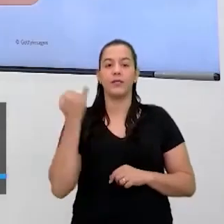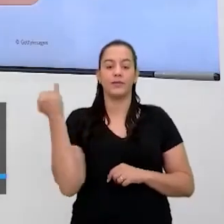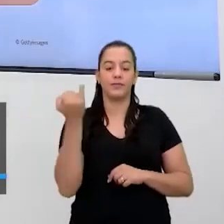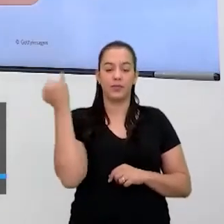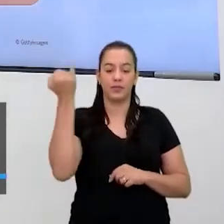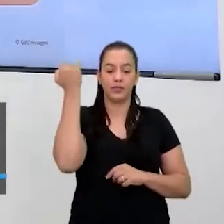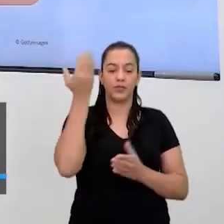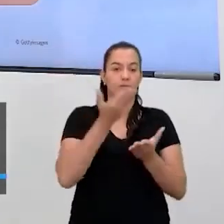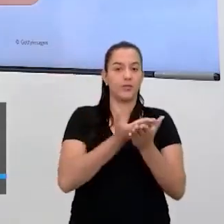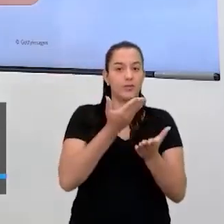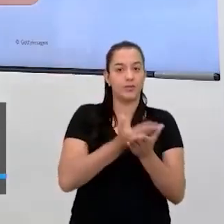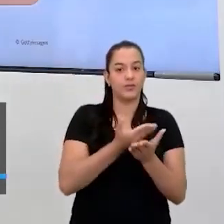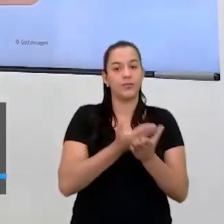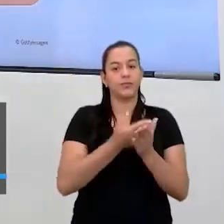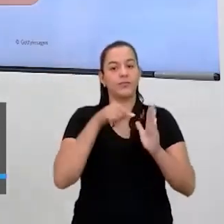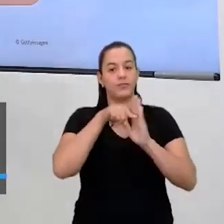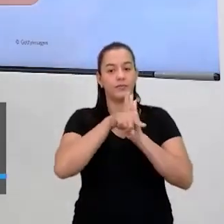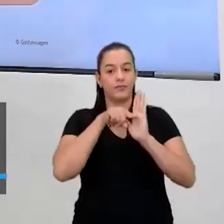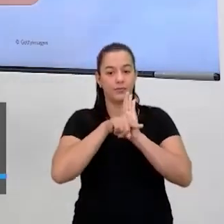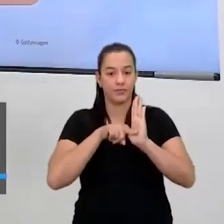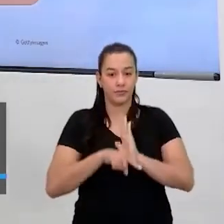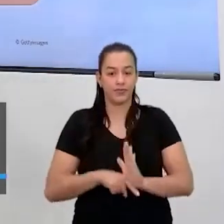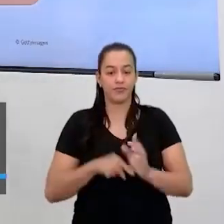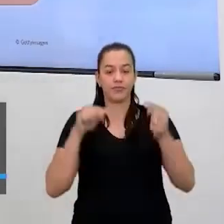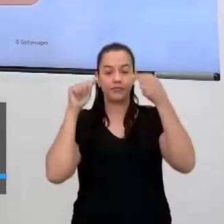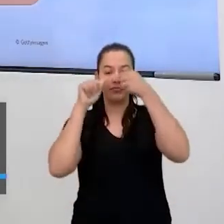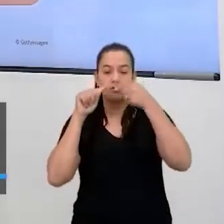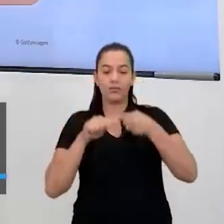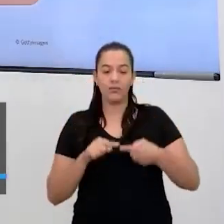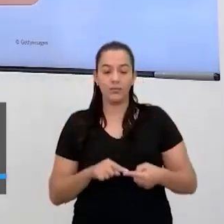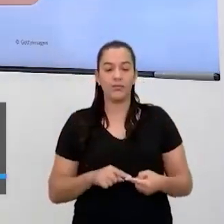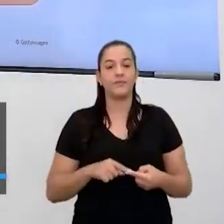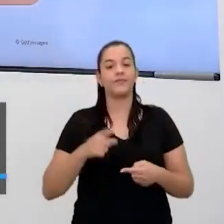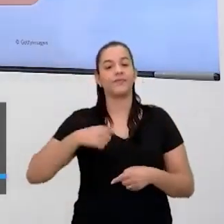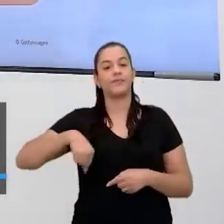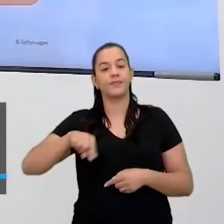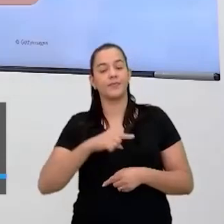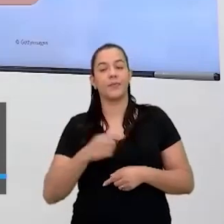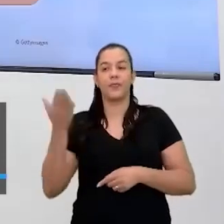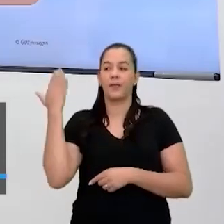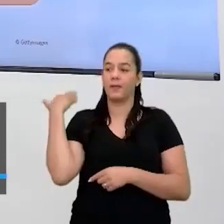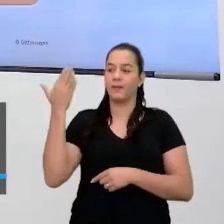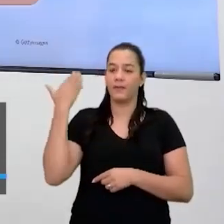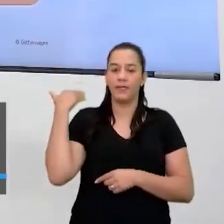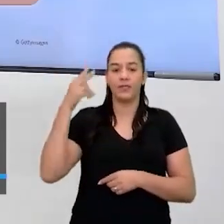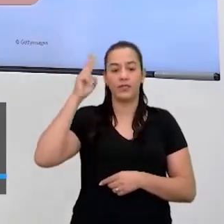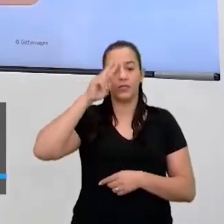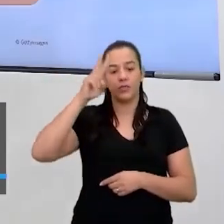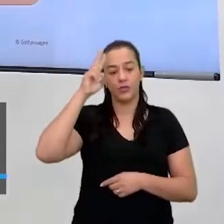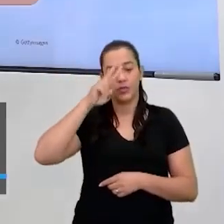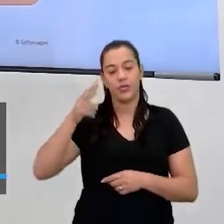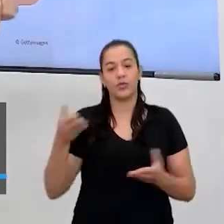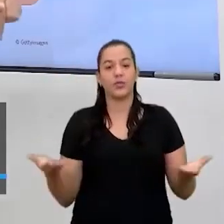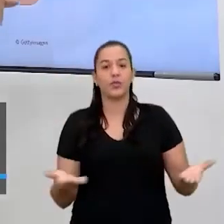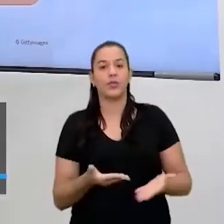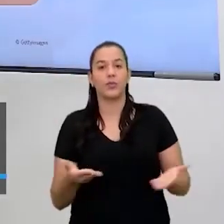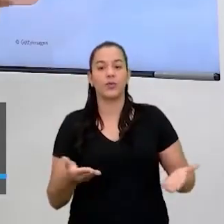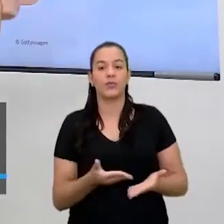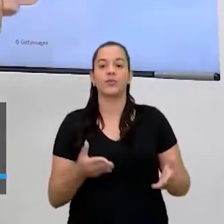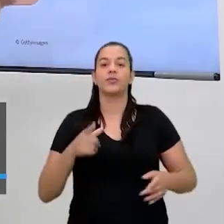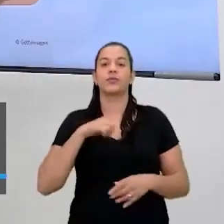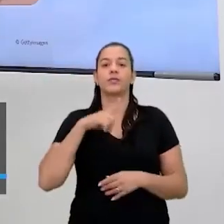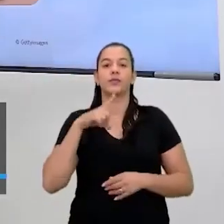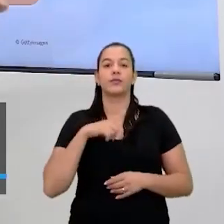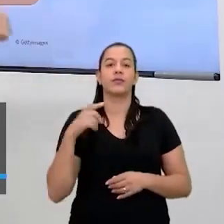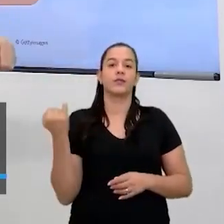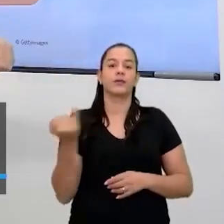para o estudo histórico, de estabelecer as relações entre esse passado histórico e o presente